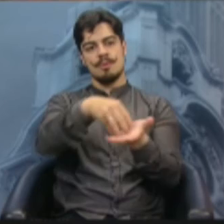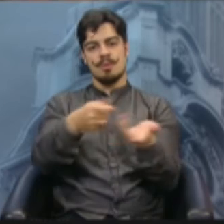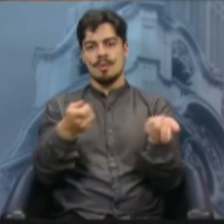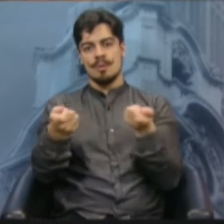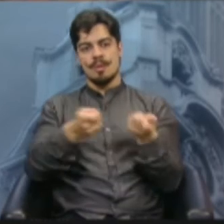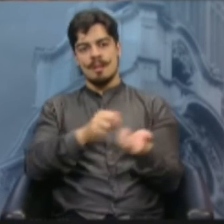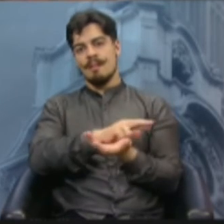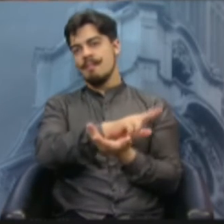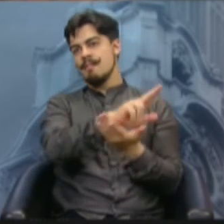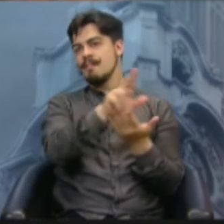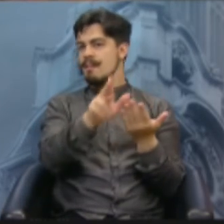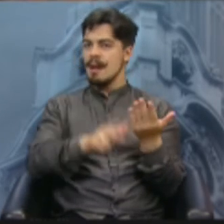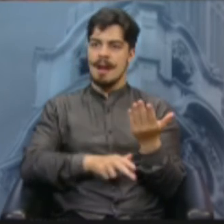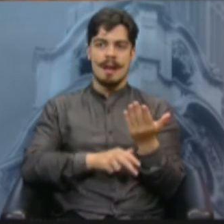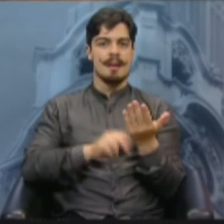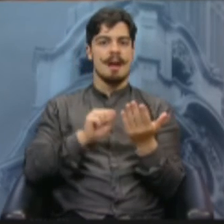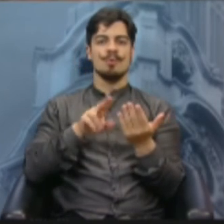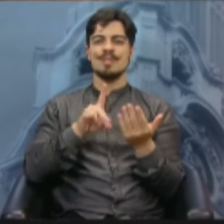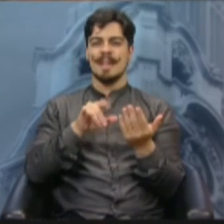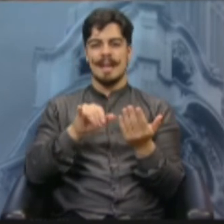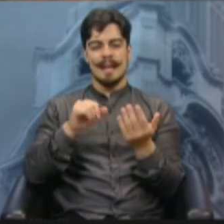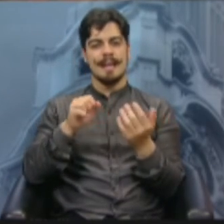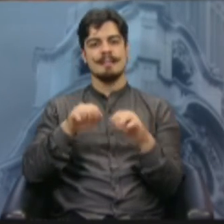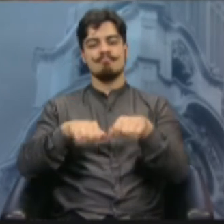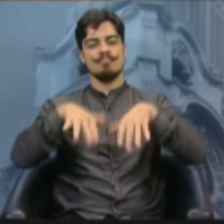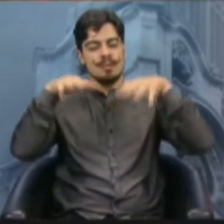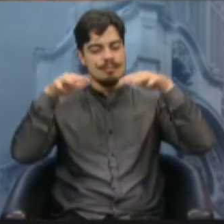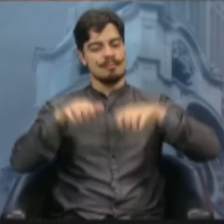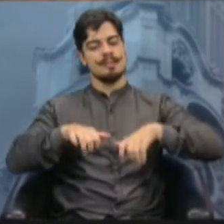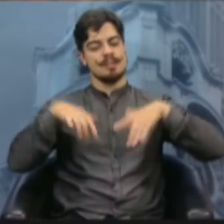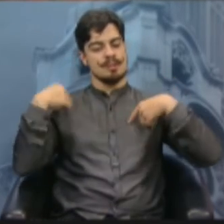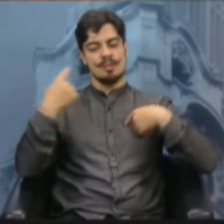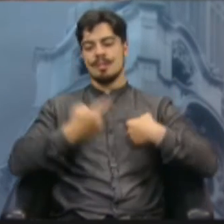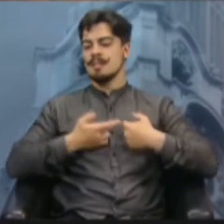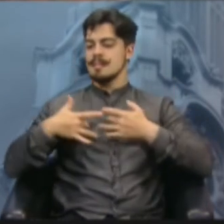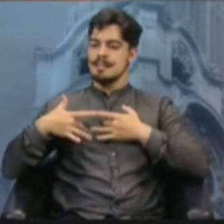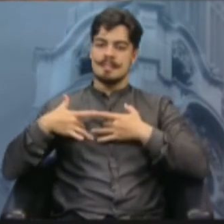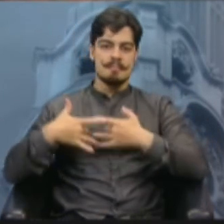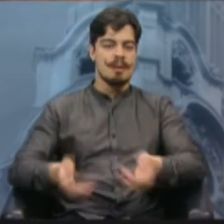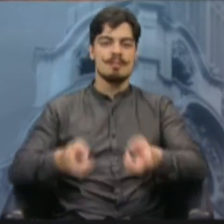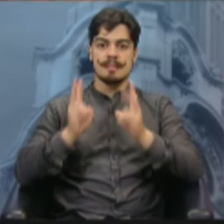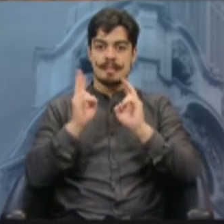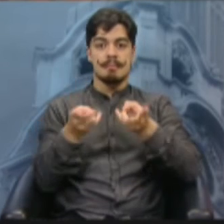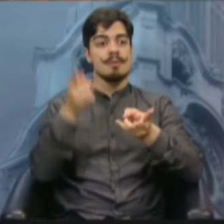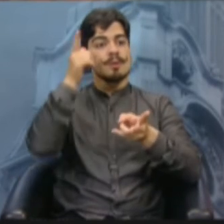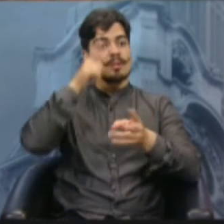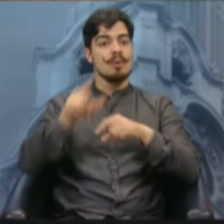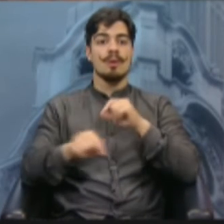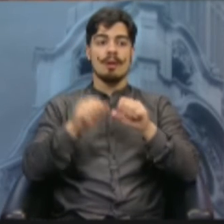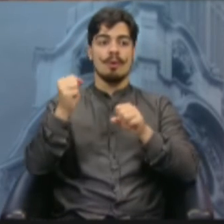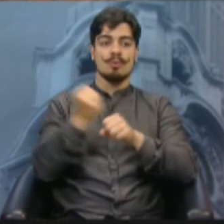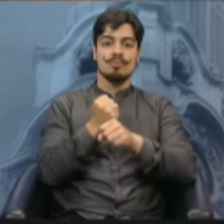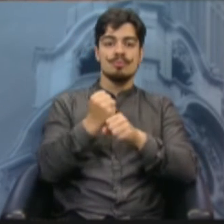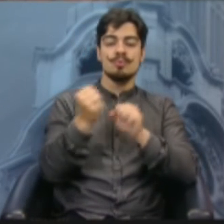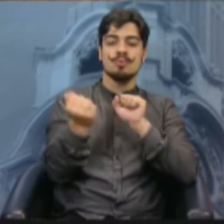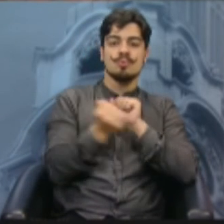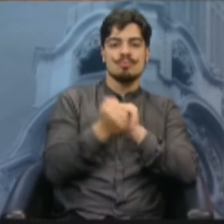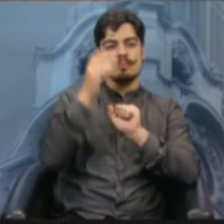inúmeras audiências, nós muito, sempre muito dispostos, né, no sentido de construir um caminho, uma